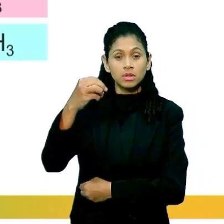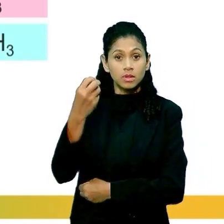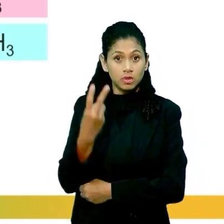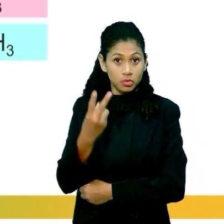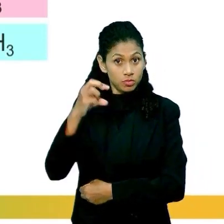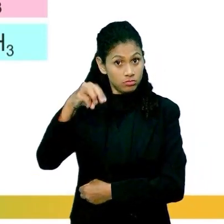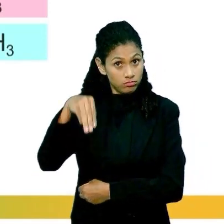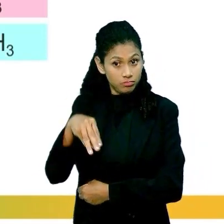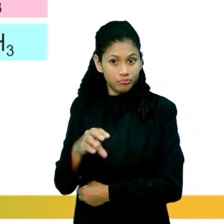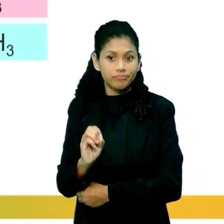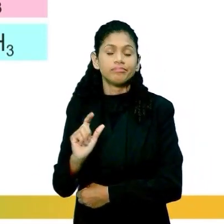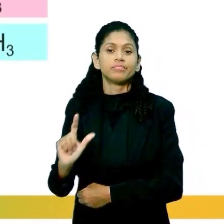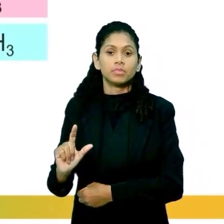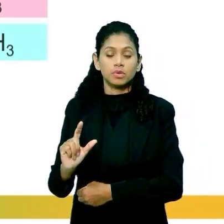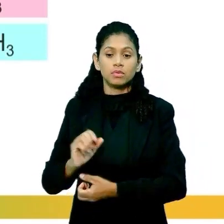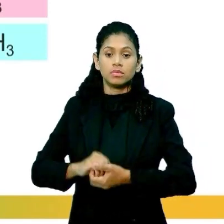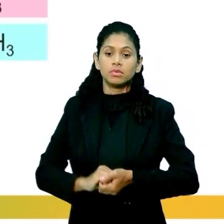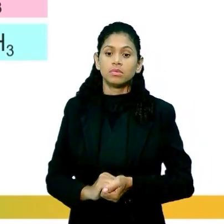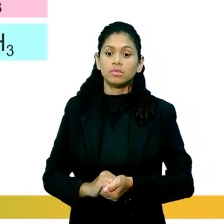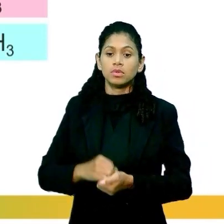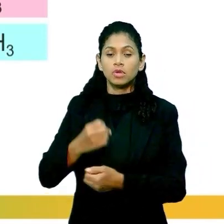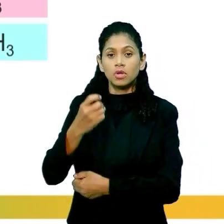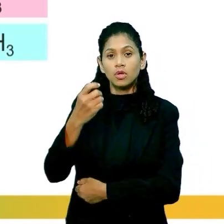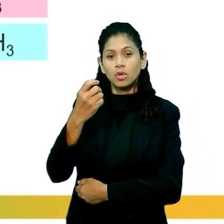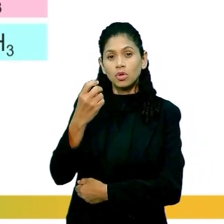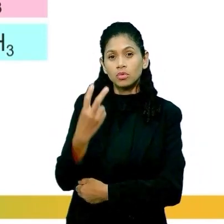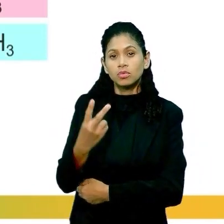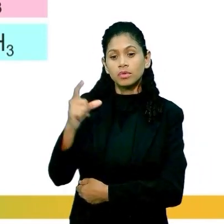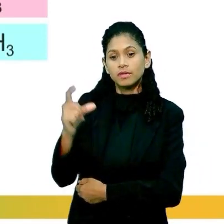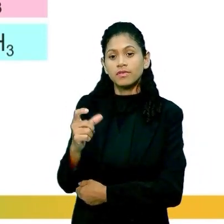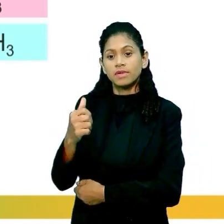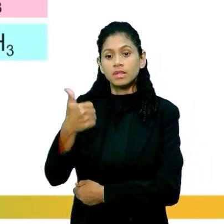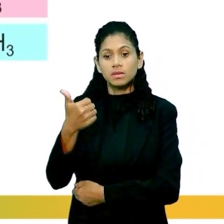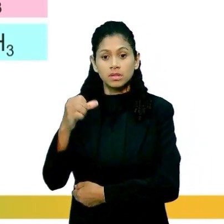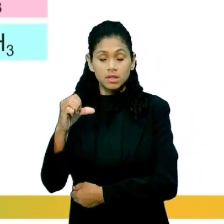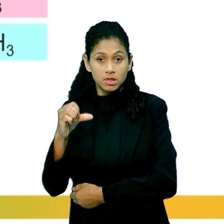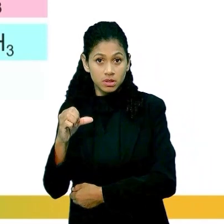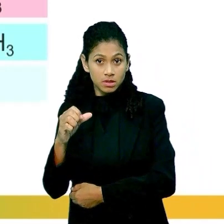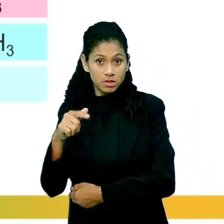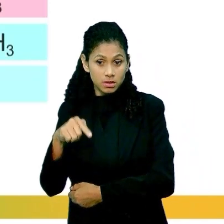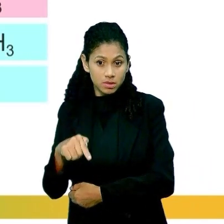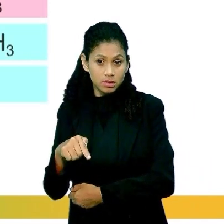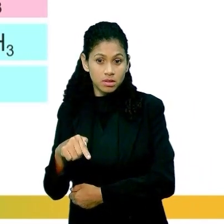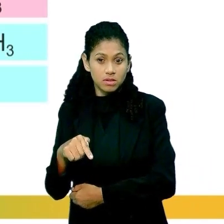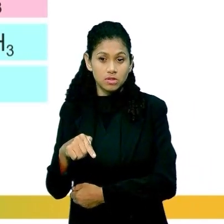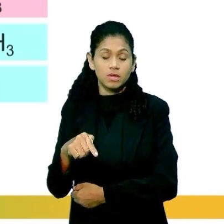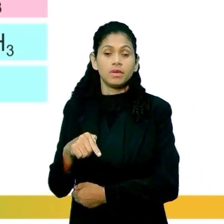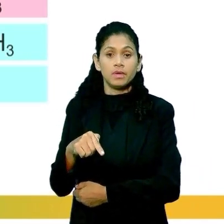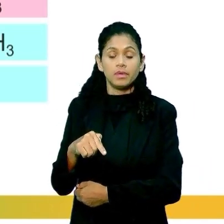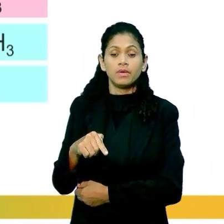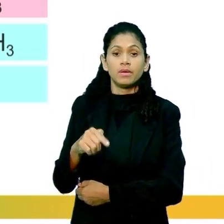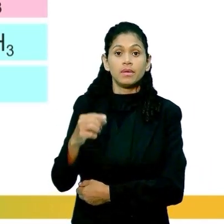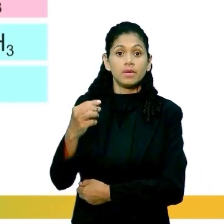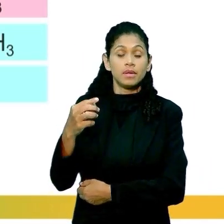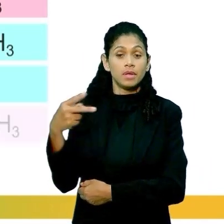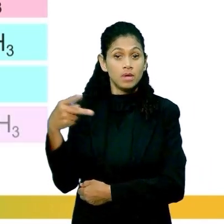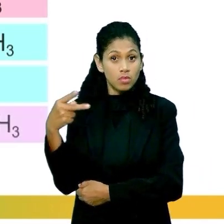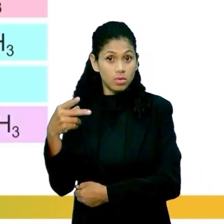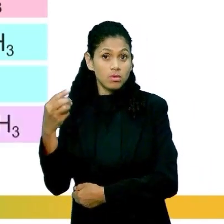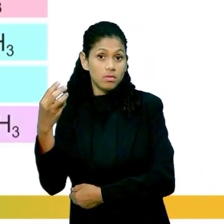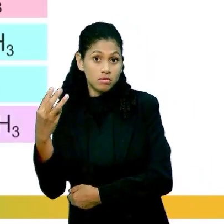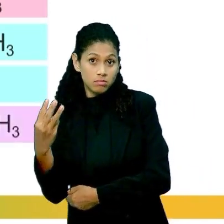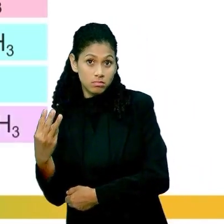é 14 mais 3 vezes 1, que vai dar 17. Como são 2 moléculas, 2 vezes 17, que vai dar